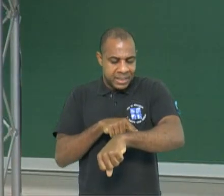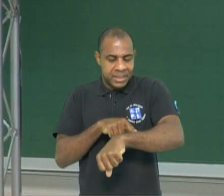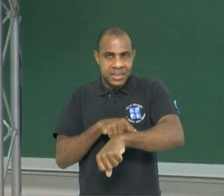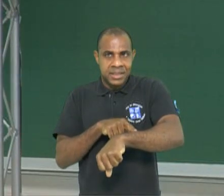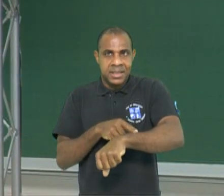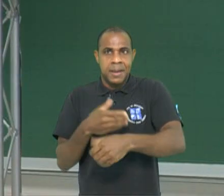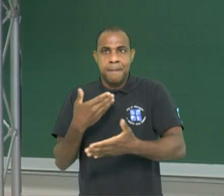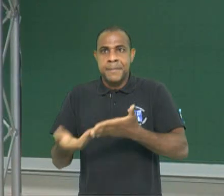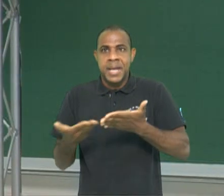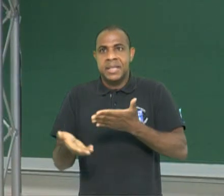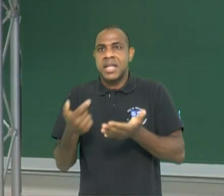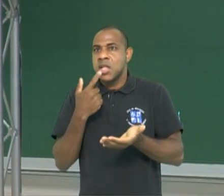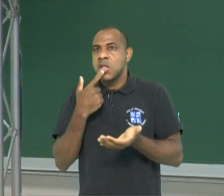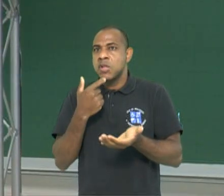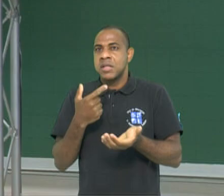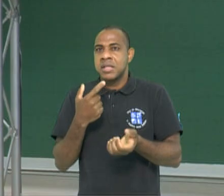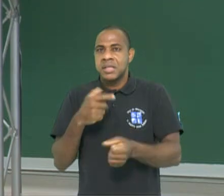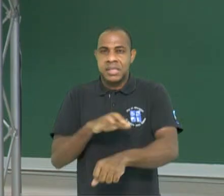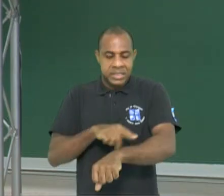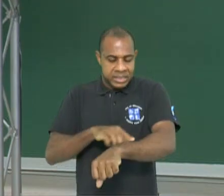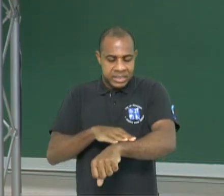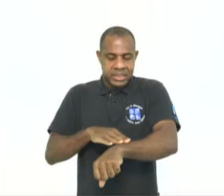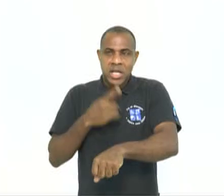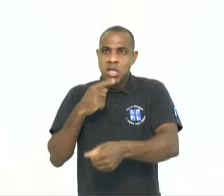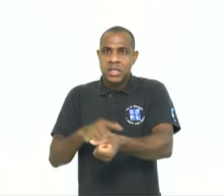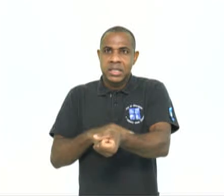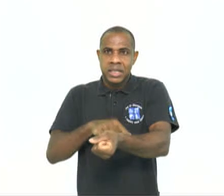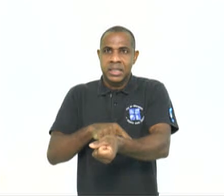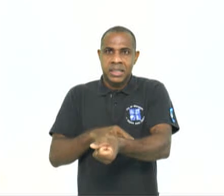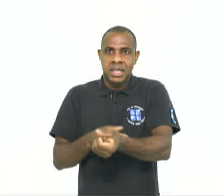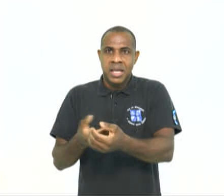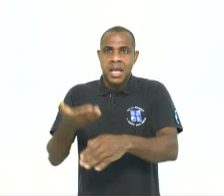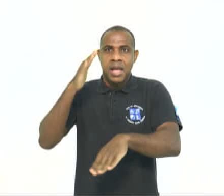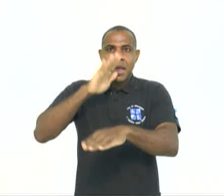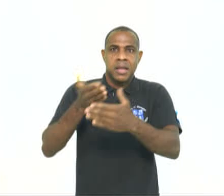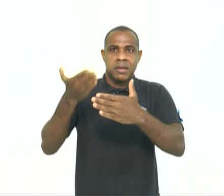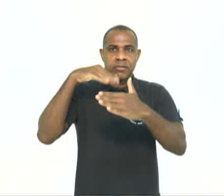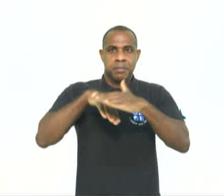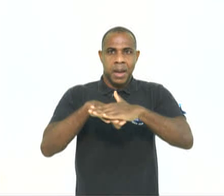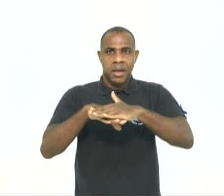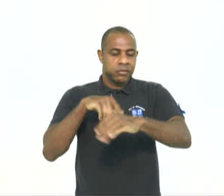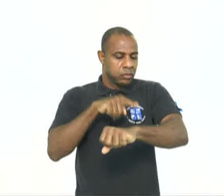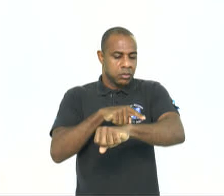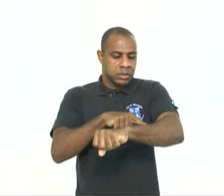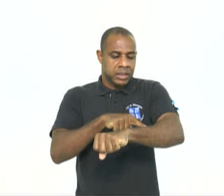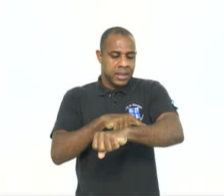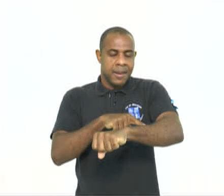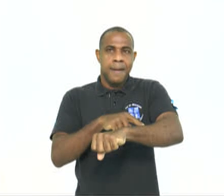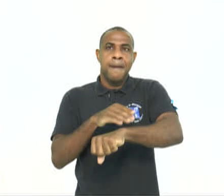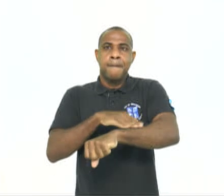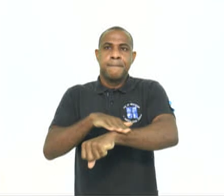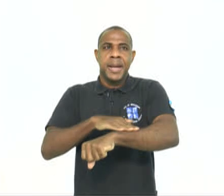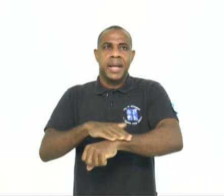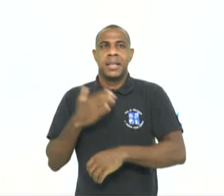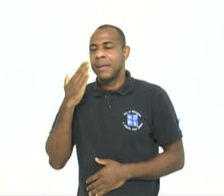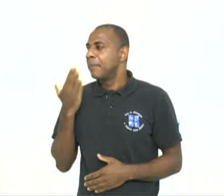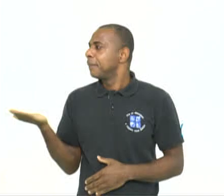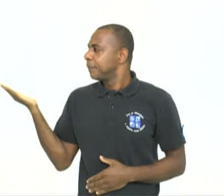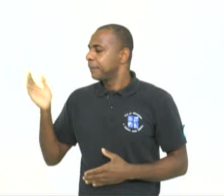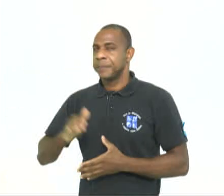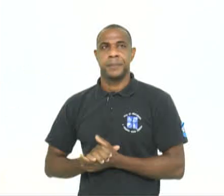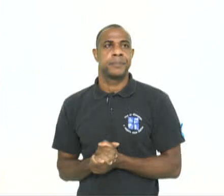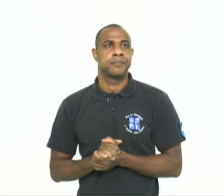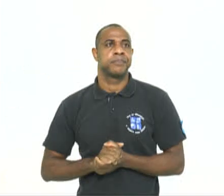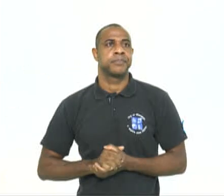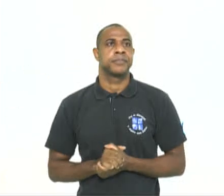exemplo nariz, gengiva, também elas podem sangrar. Eles podem tanto surgir após um trauma como sem nenhuma